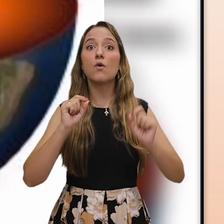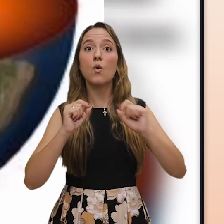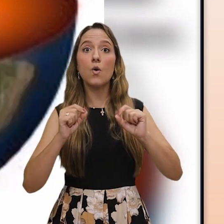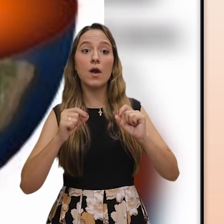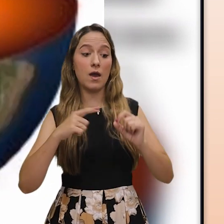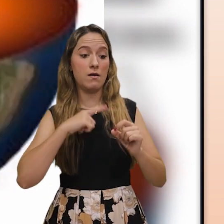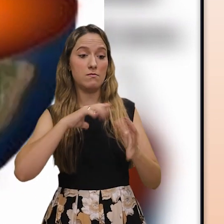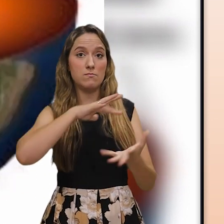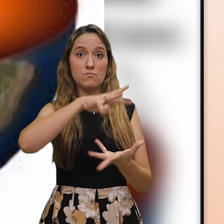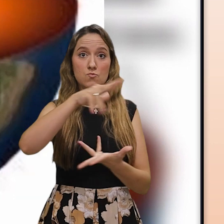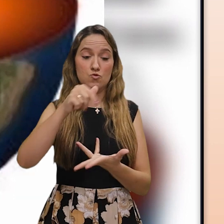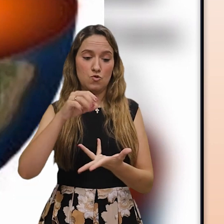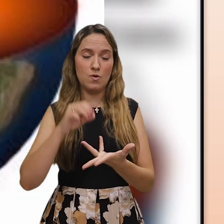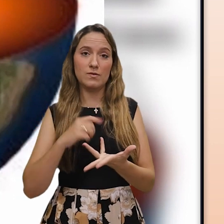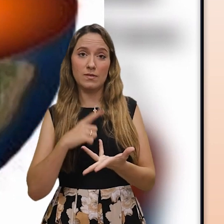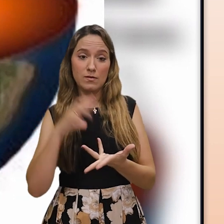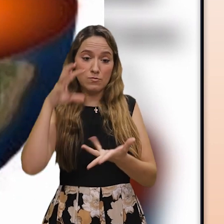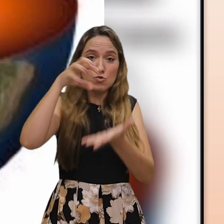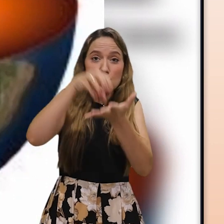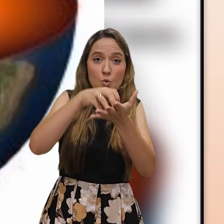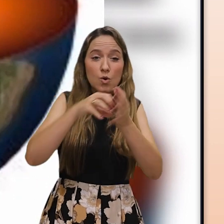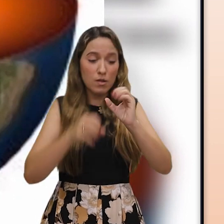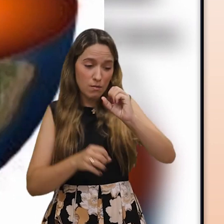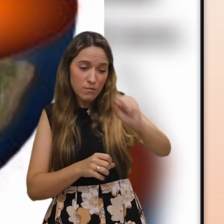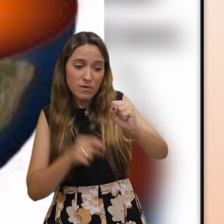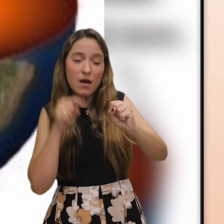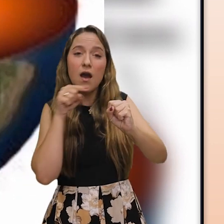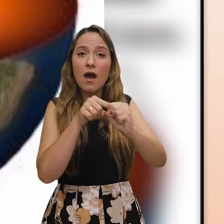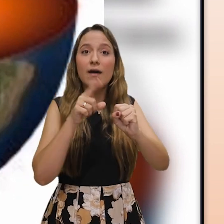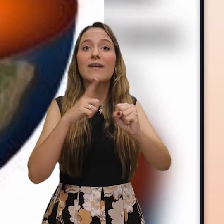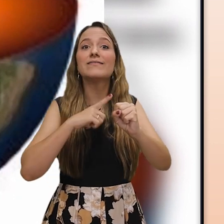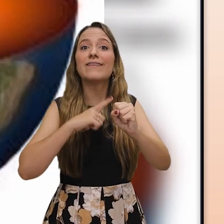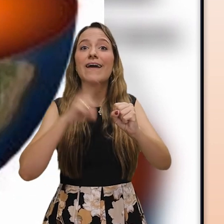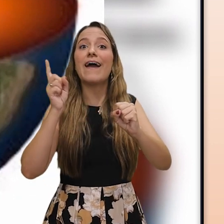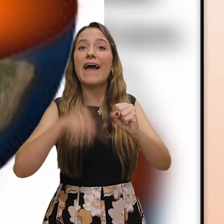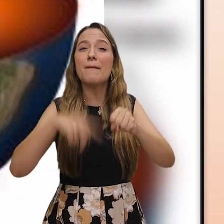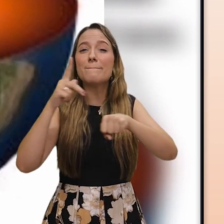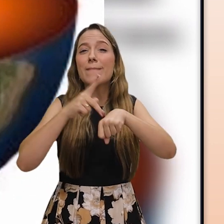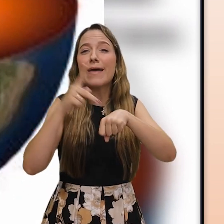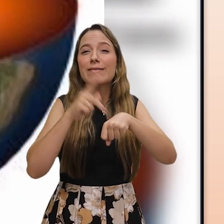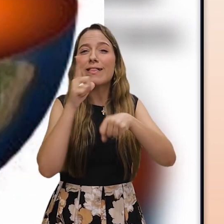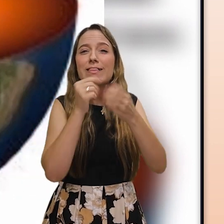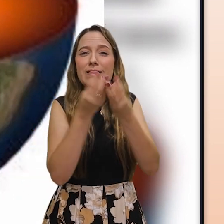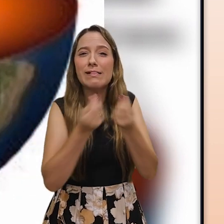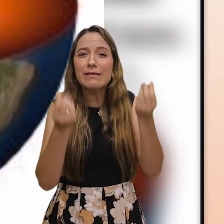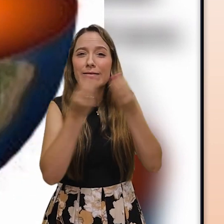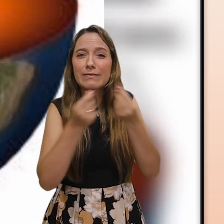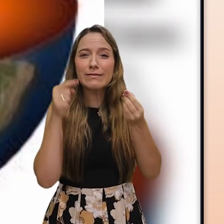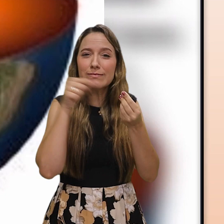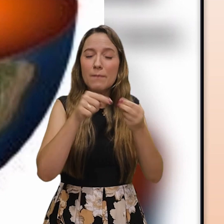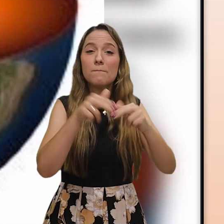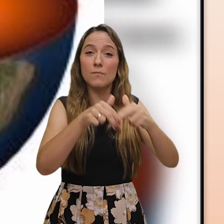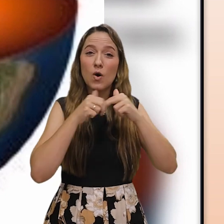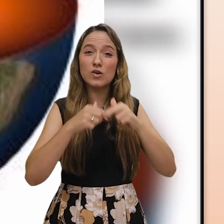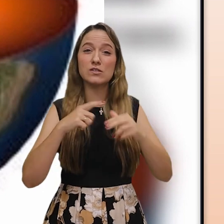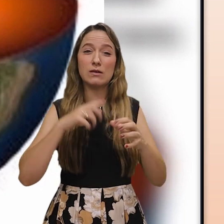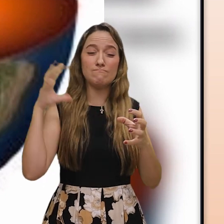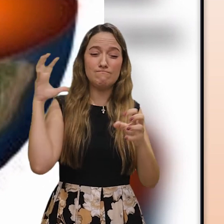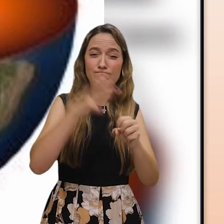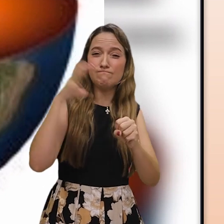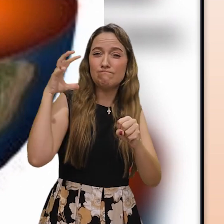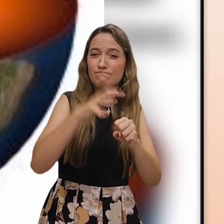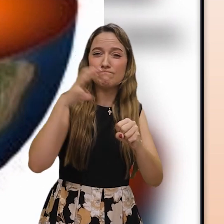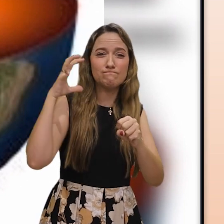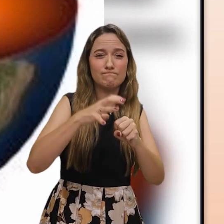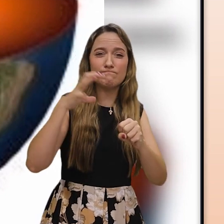Celsius. As rochas que formam o núcleo externo são líquidas e as do núcleo interno estão no estado sólido. Isso se